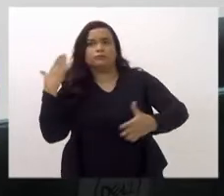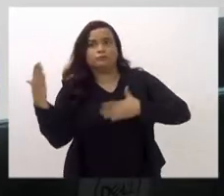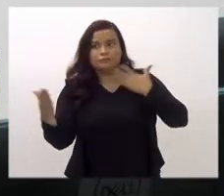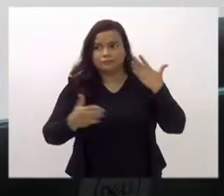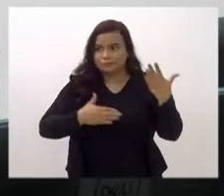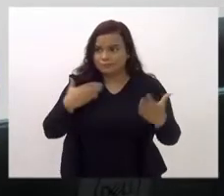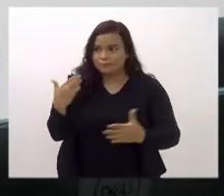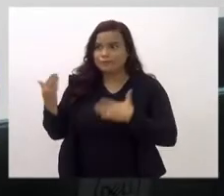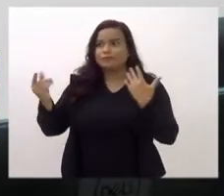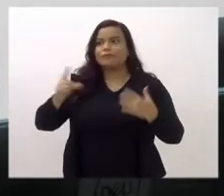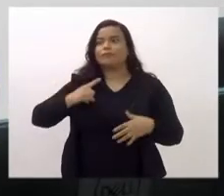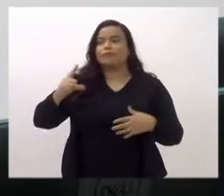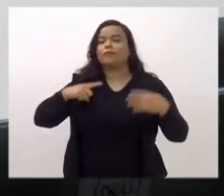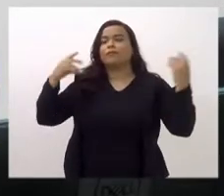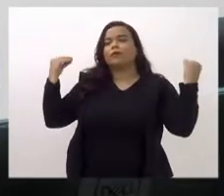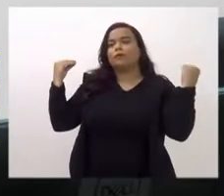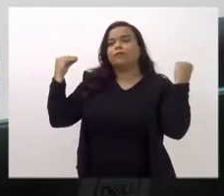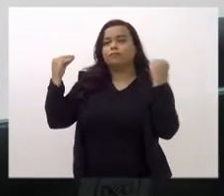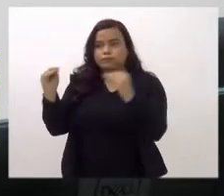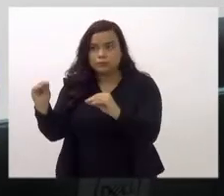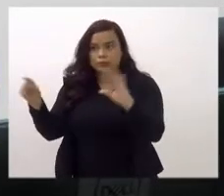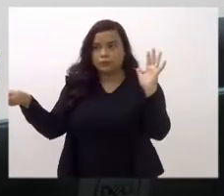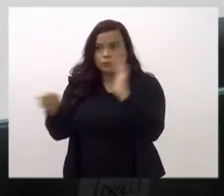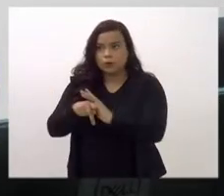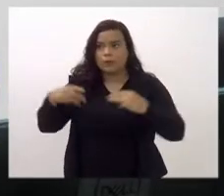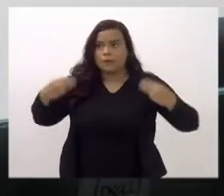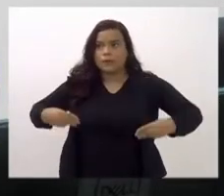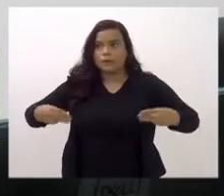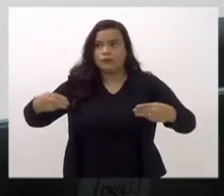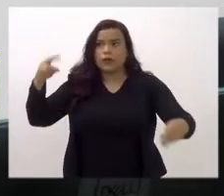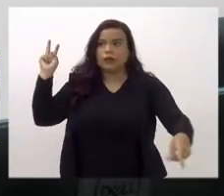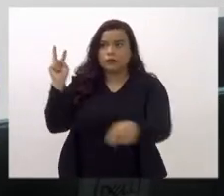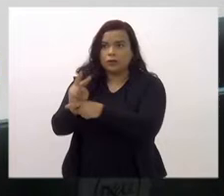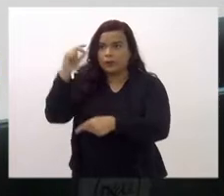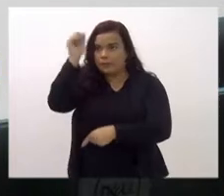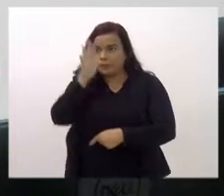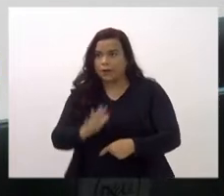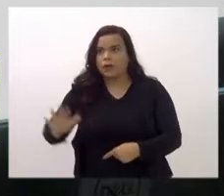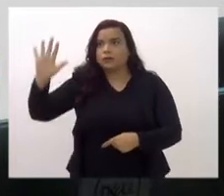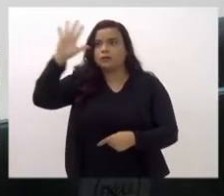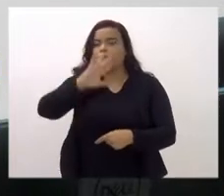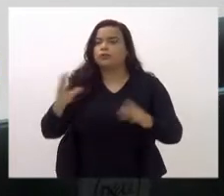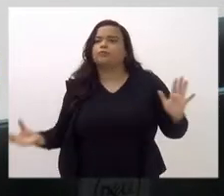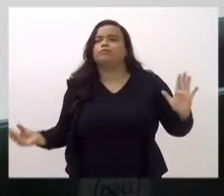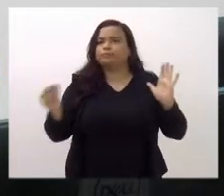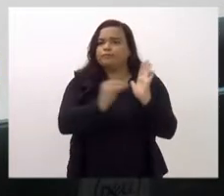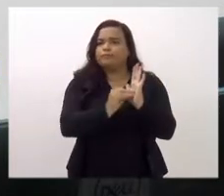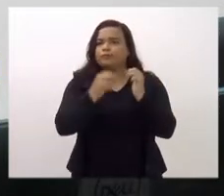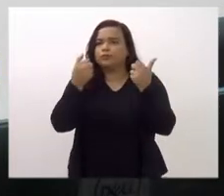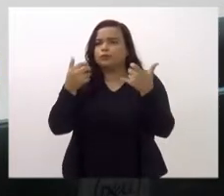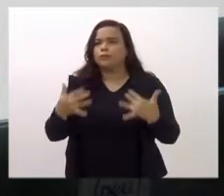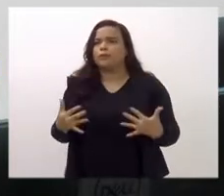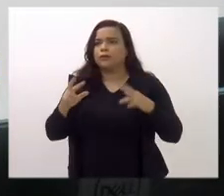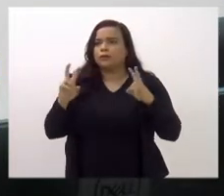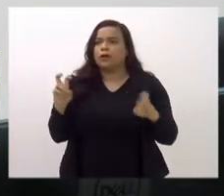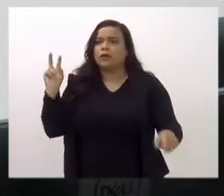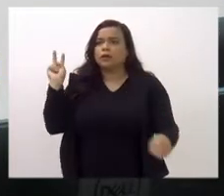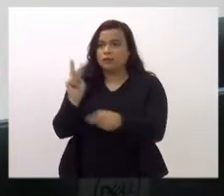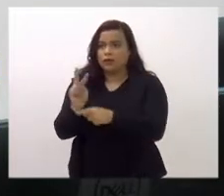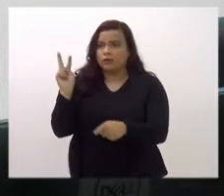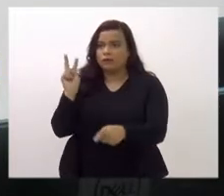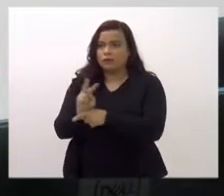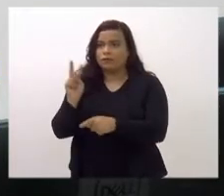uma publicação do Ministério da Defesa do Brasil, em que buscava relativizar e defender Deputado,